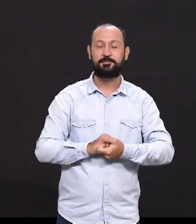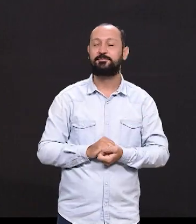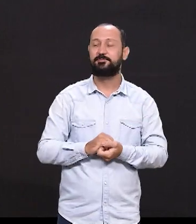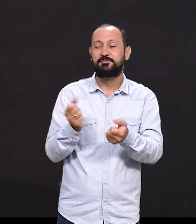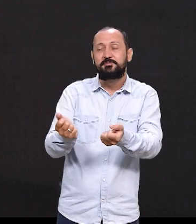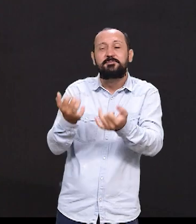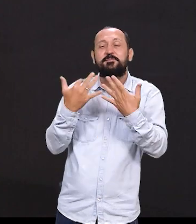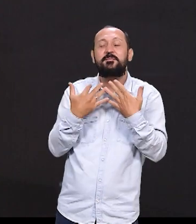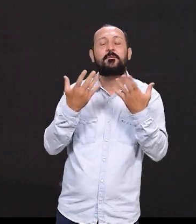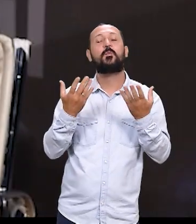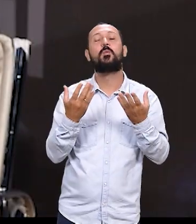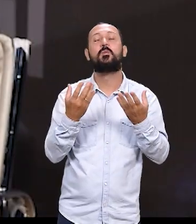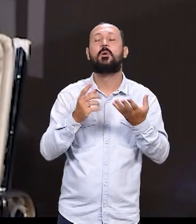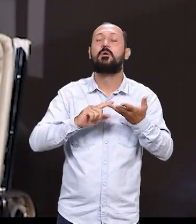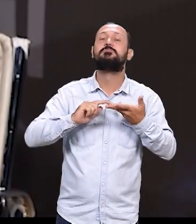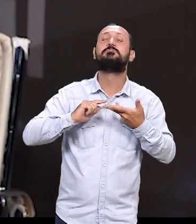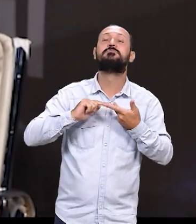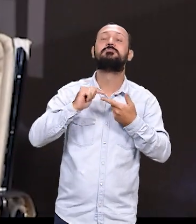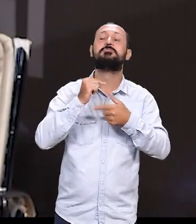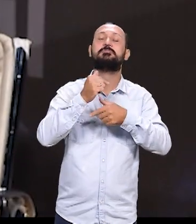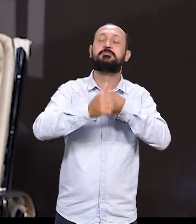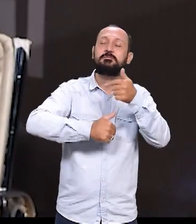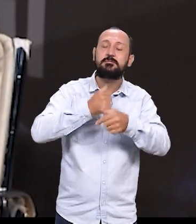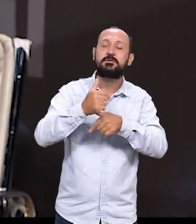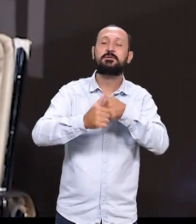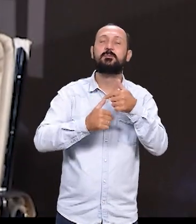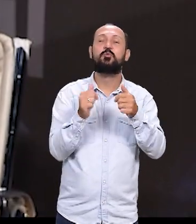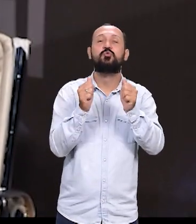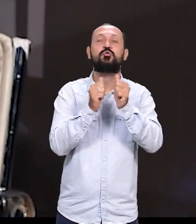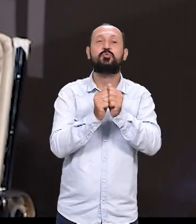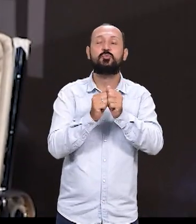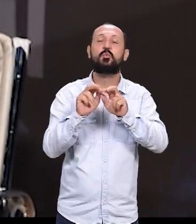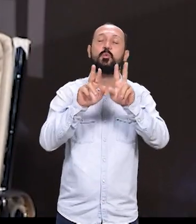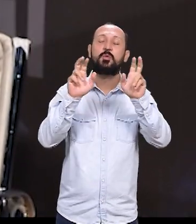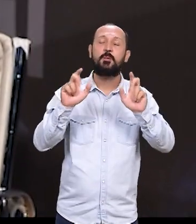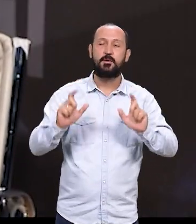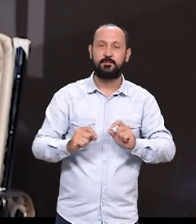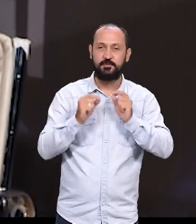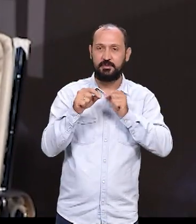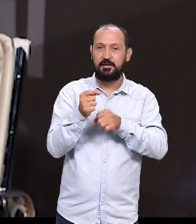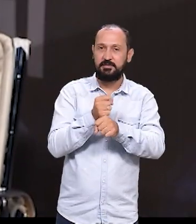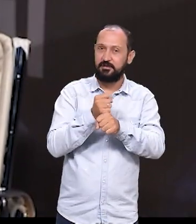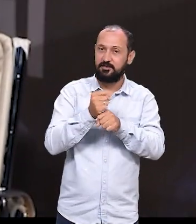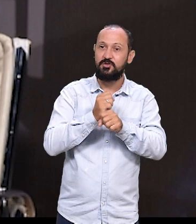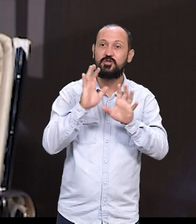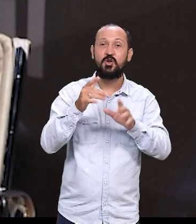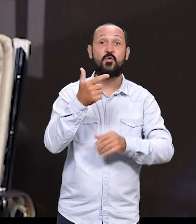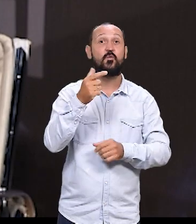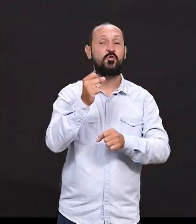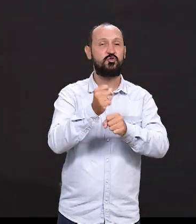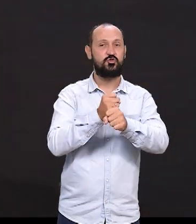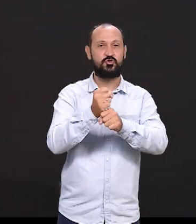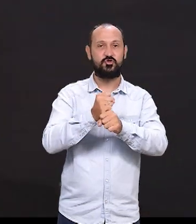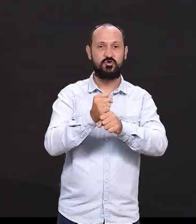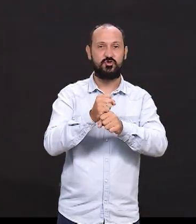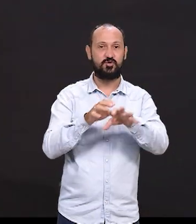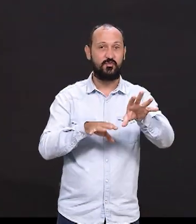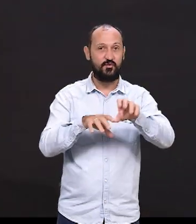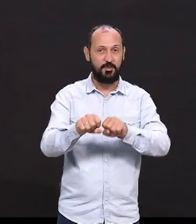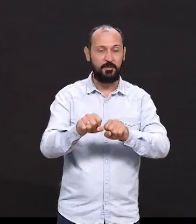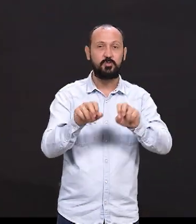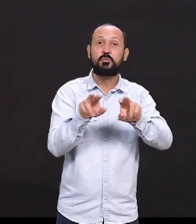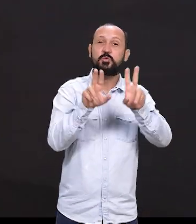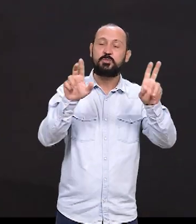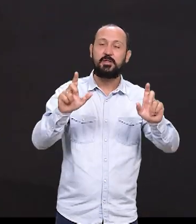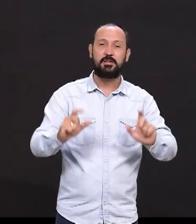é tão importante quanto os exames né doutor me conta quanto tempo o Senhor trabalha como oncologista esse ano eu